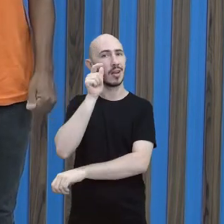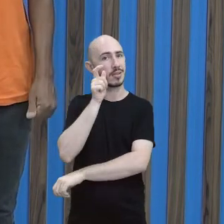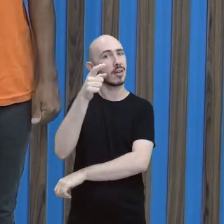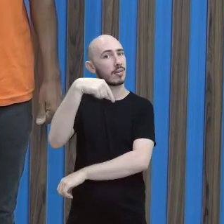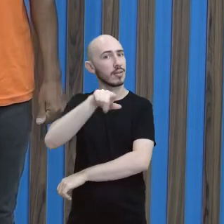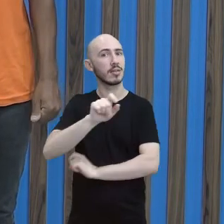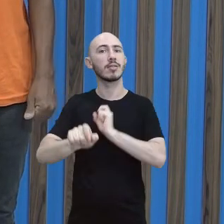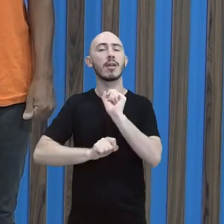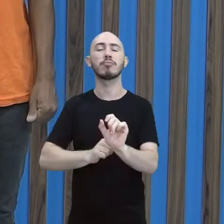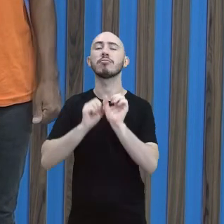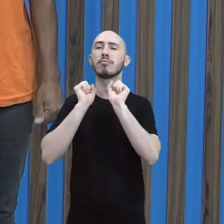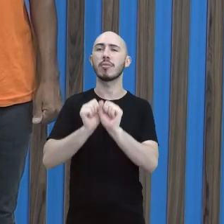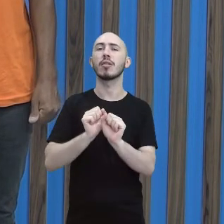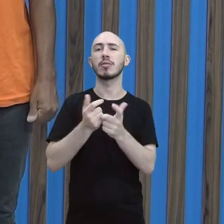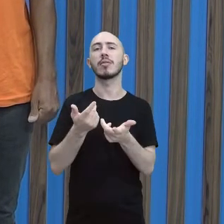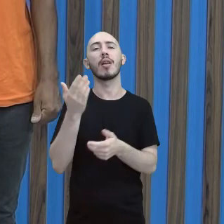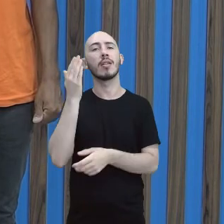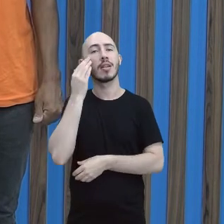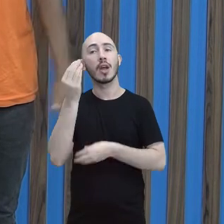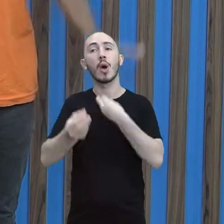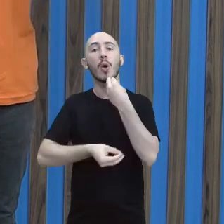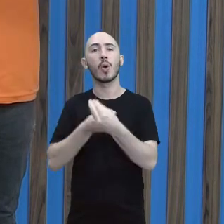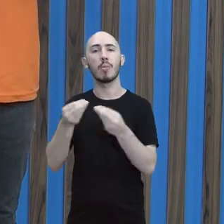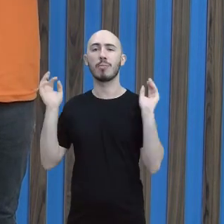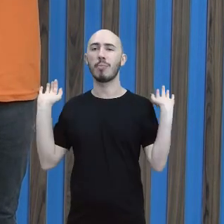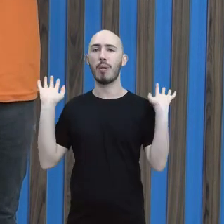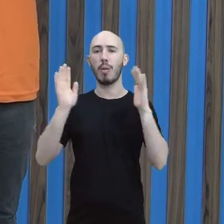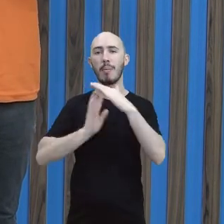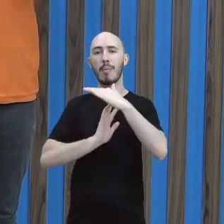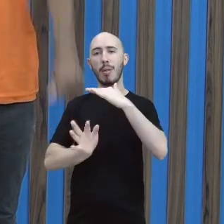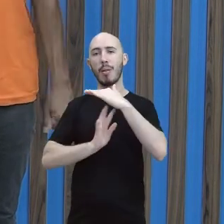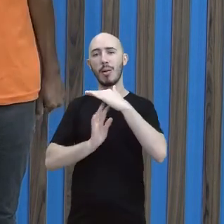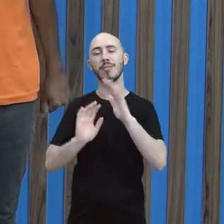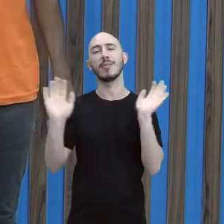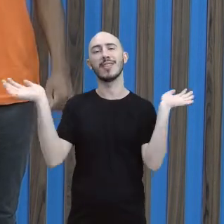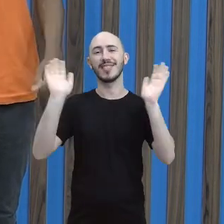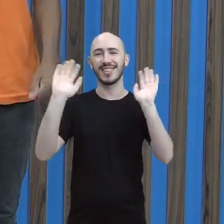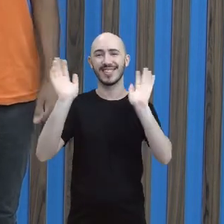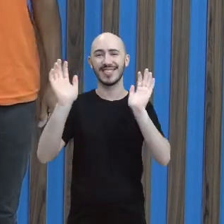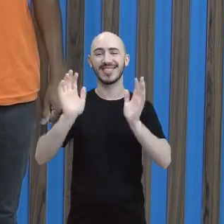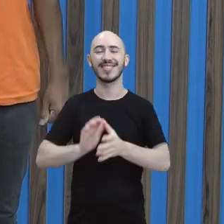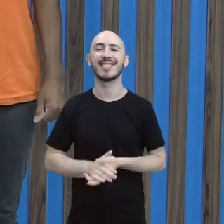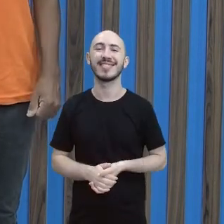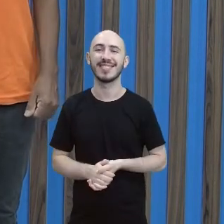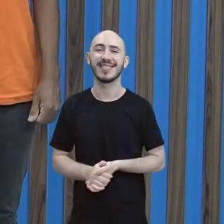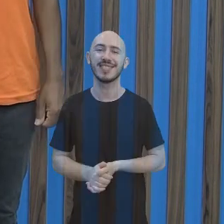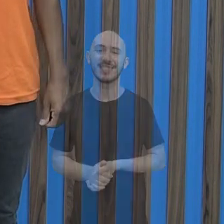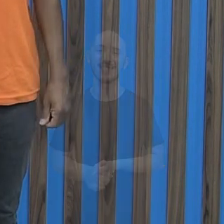possam ver essa questão da migração aí. Até a próxima. Espero vocês.